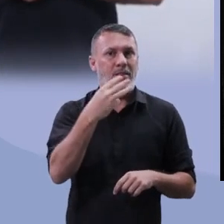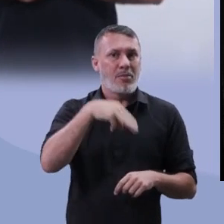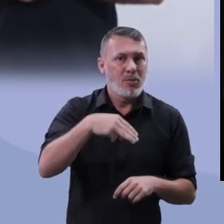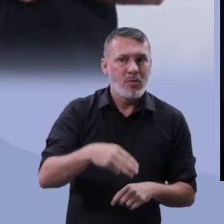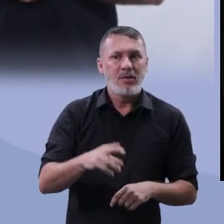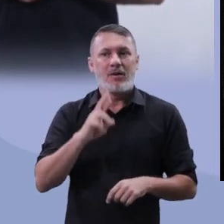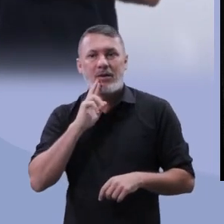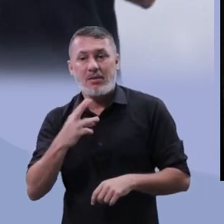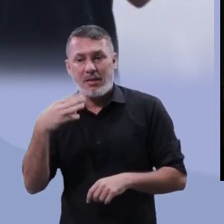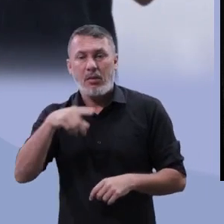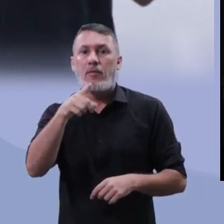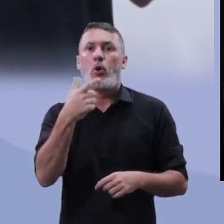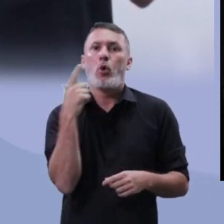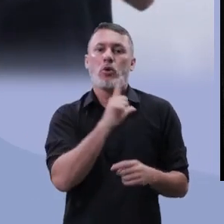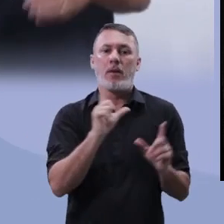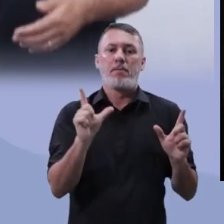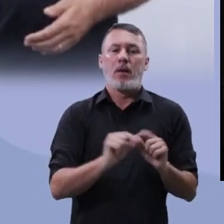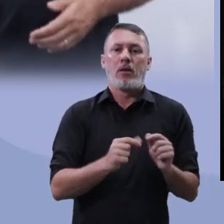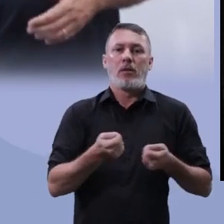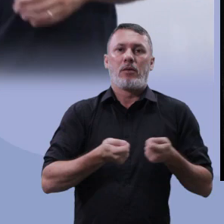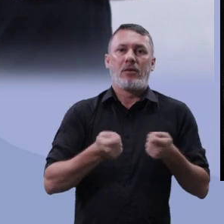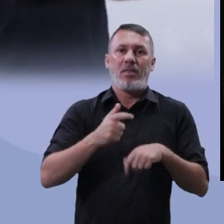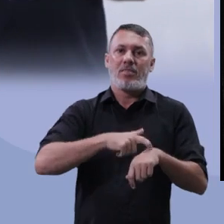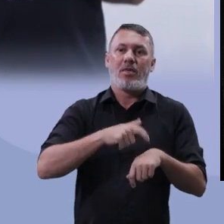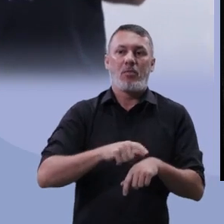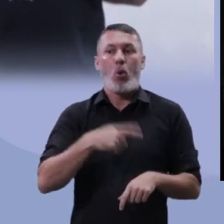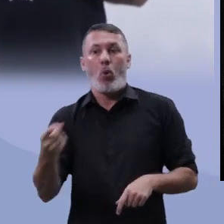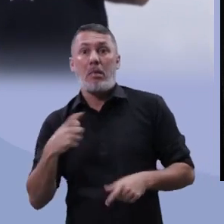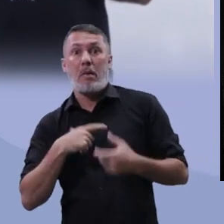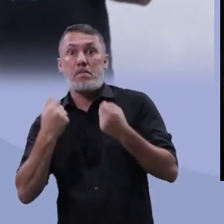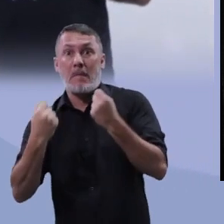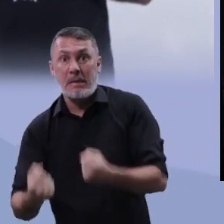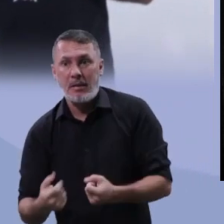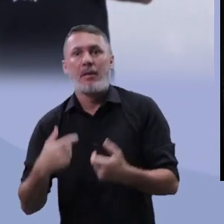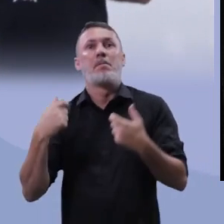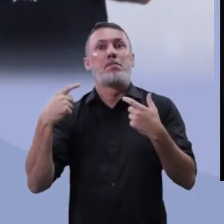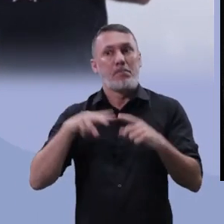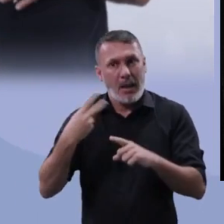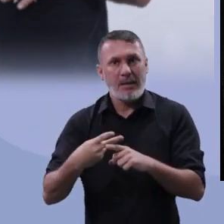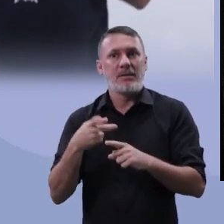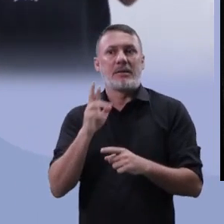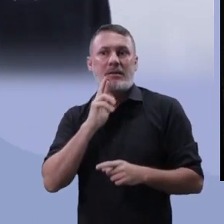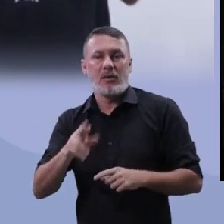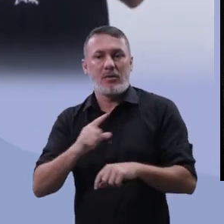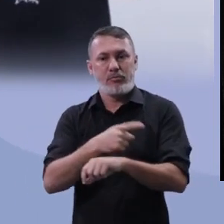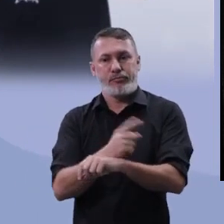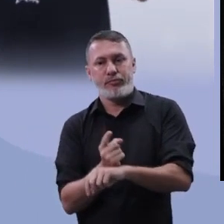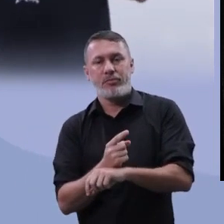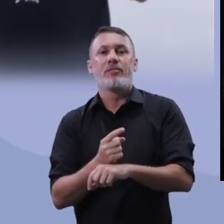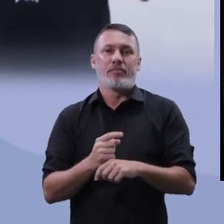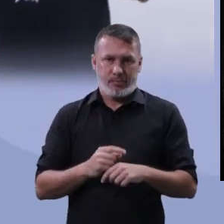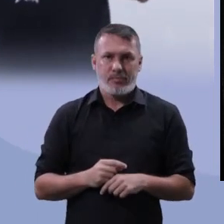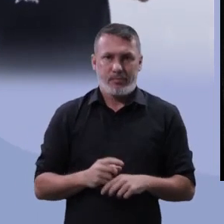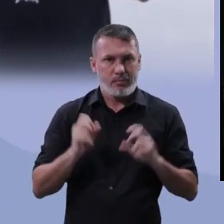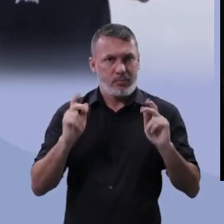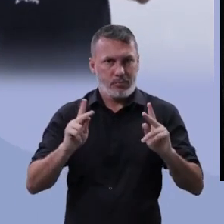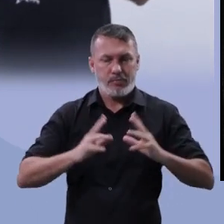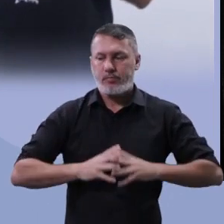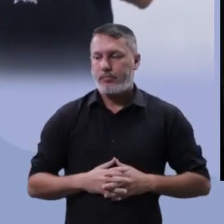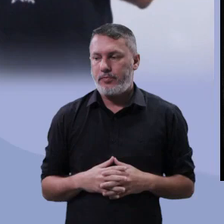fazer uma questão no Enem. E aí você economiza tempo para fazer questões mais elaboradas que vão exigir de você